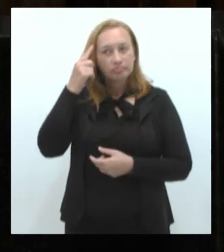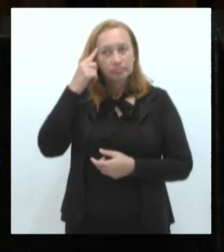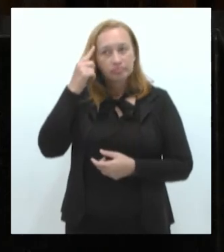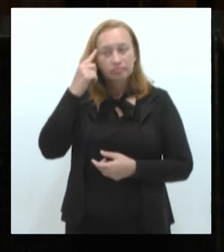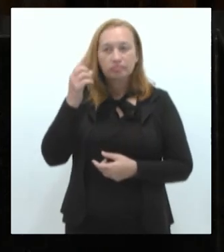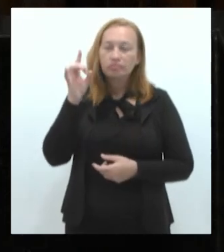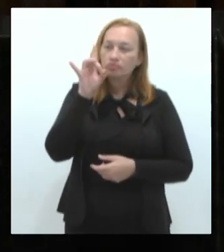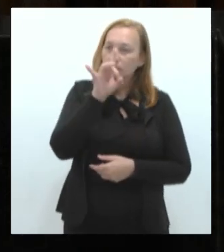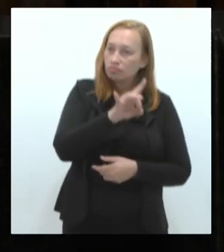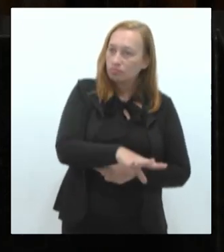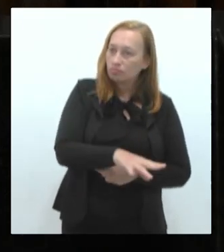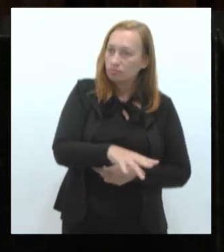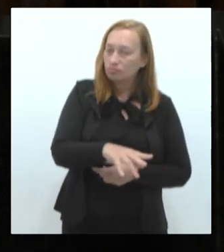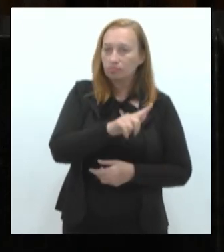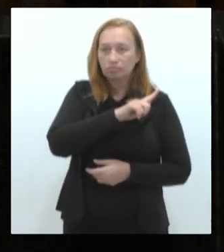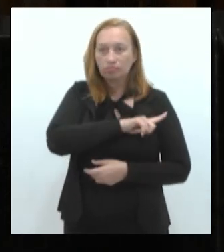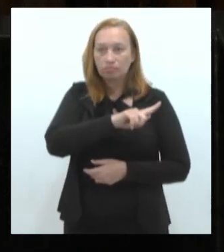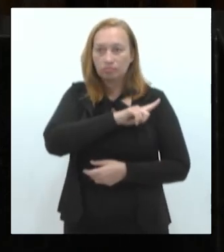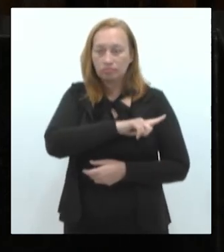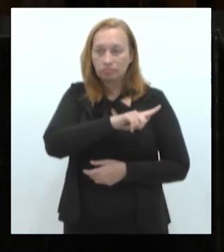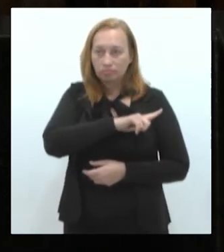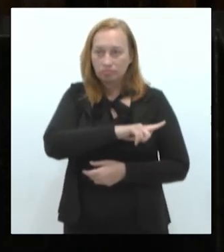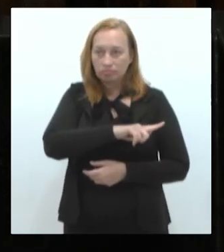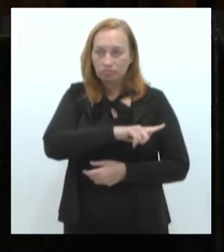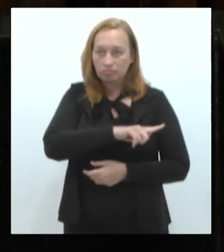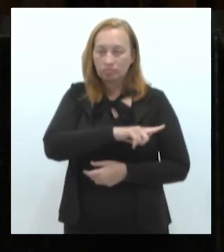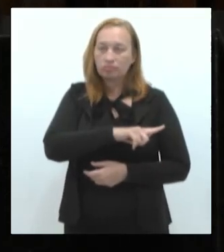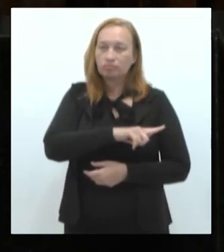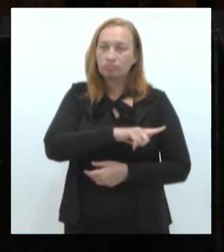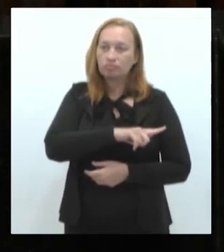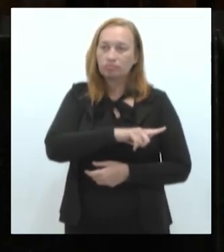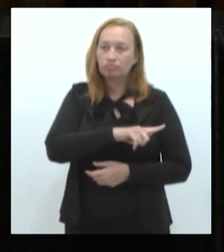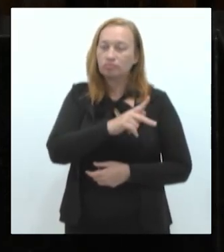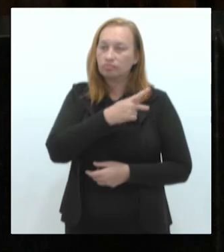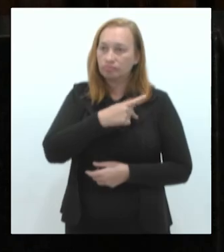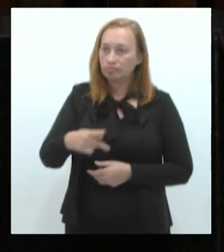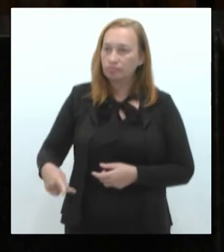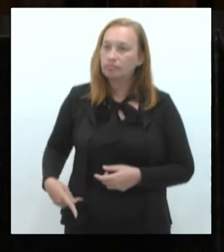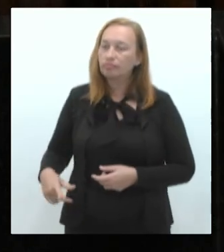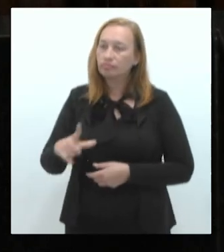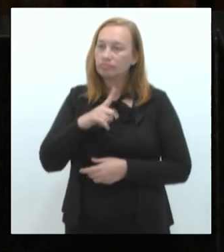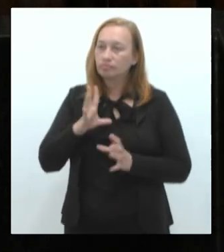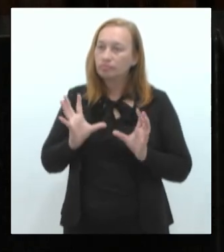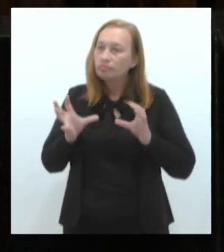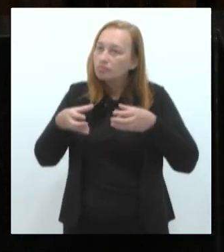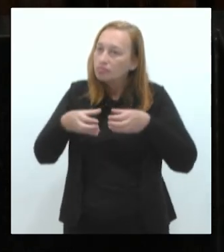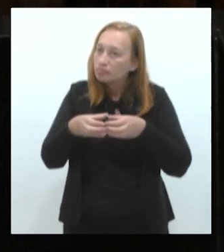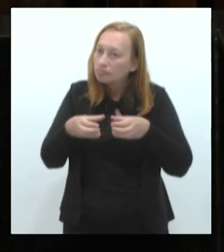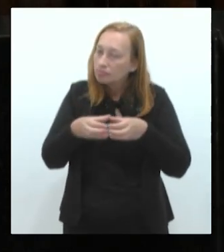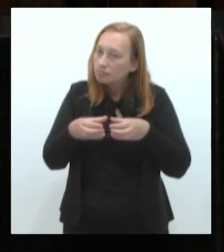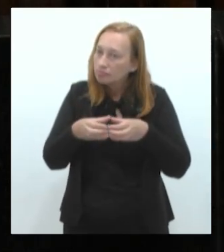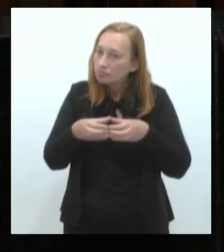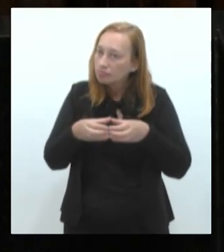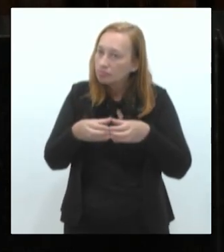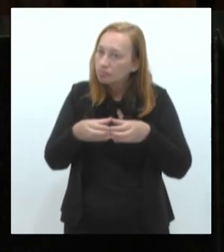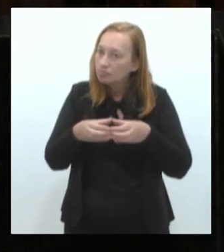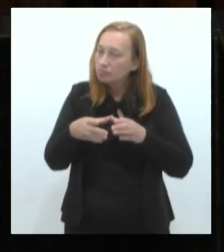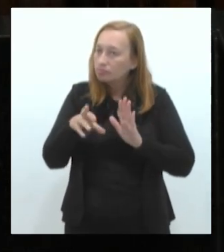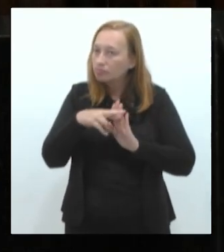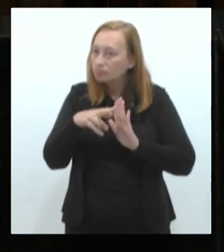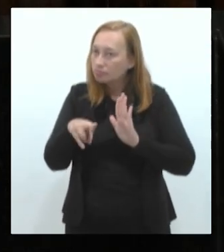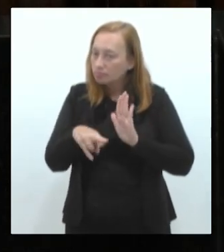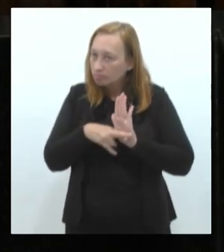últimas gestões do Executivo Federal nós tivemos um conjunto de medidas